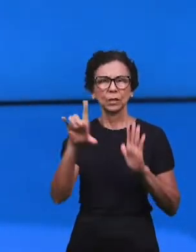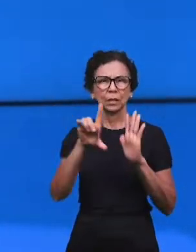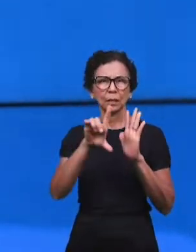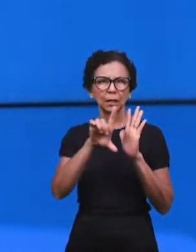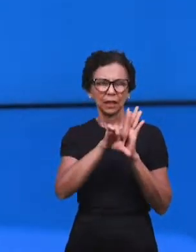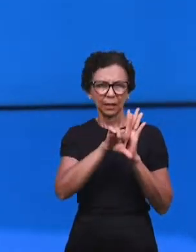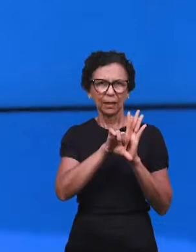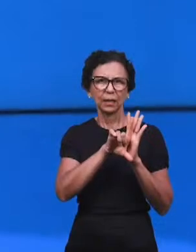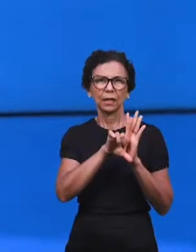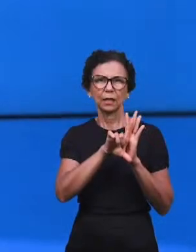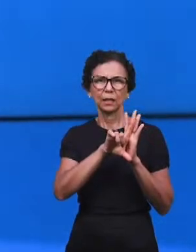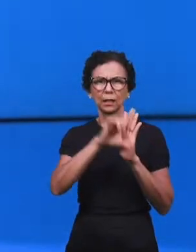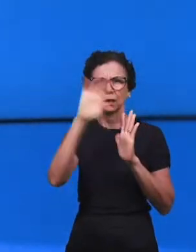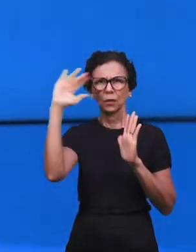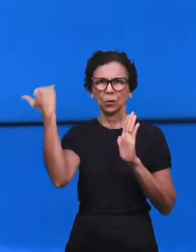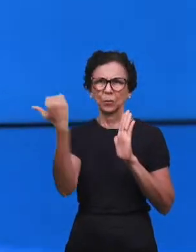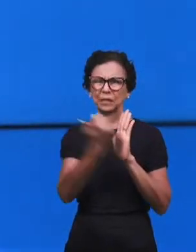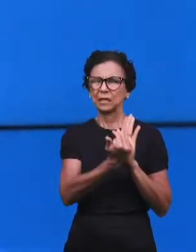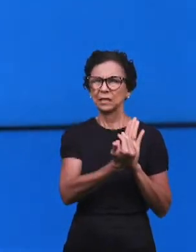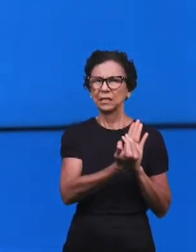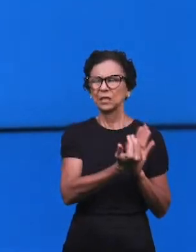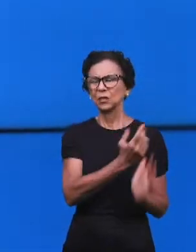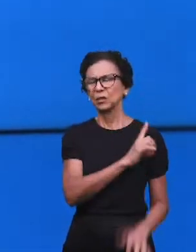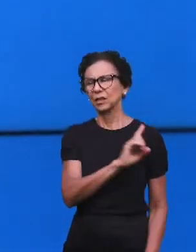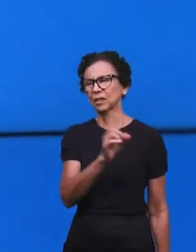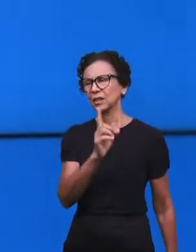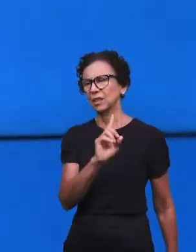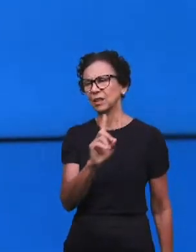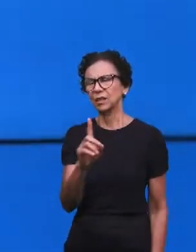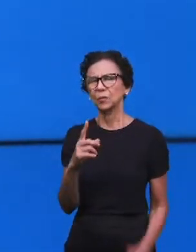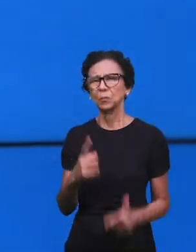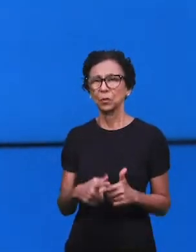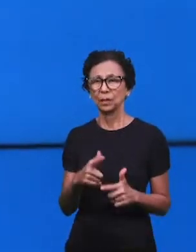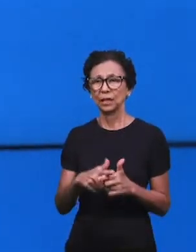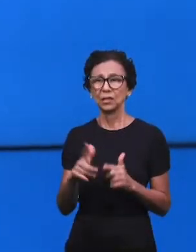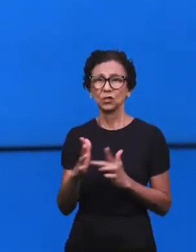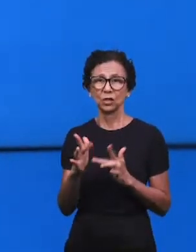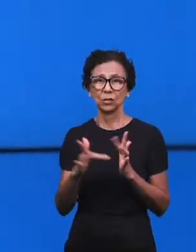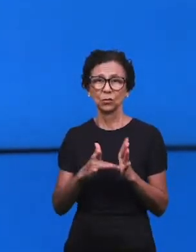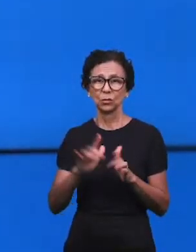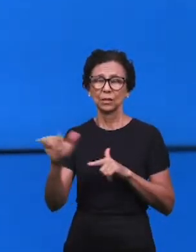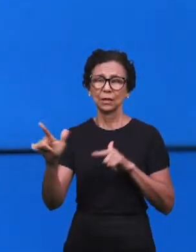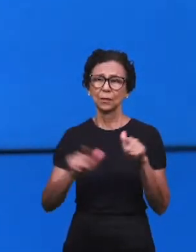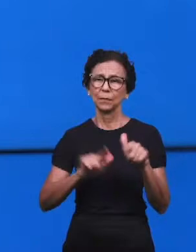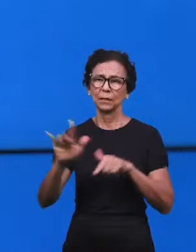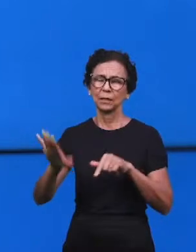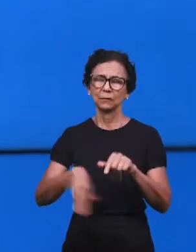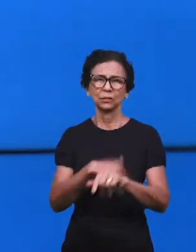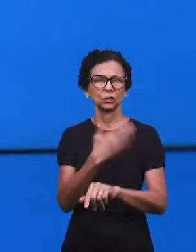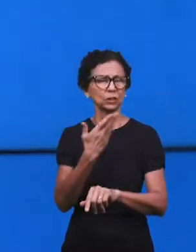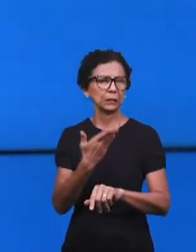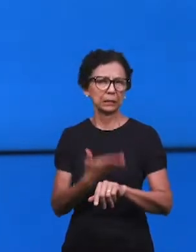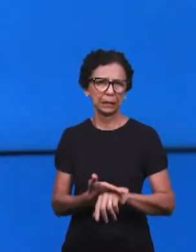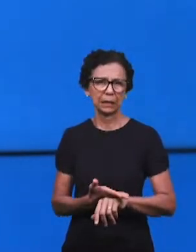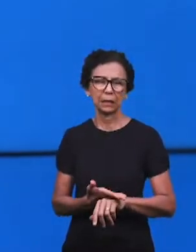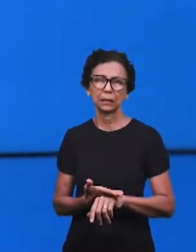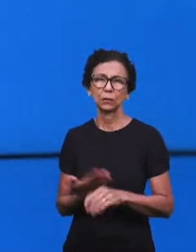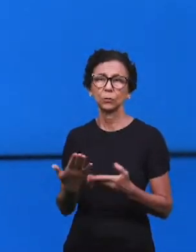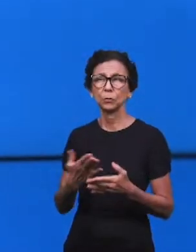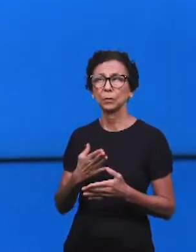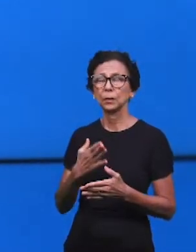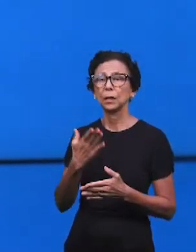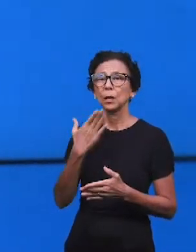eu trabalho também, né? E hoje o Senhor Jesus assentado à direita do Pai, intercedendo por nós e as nossas orações